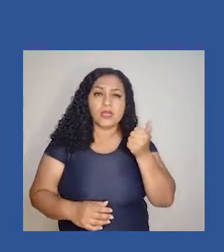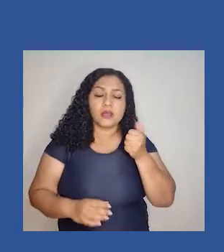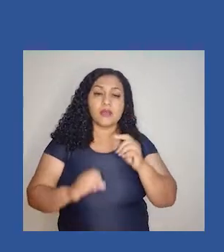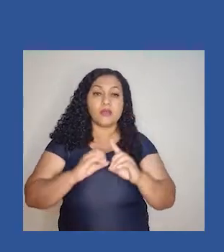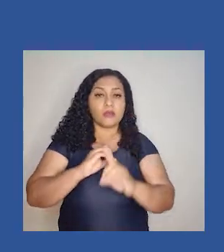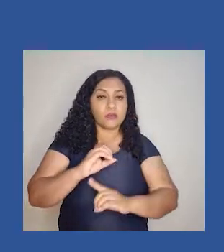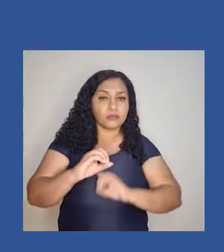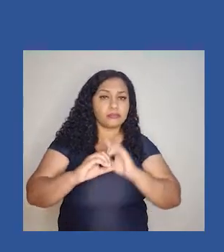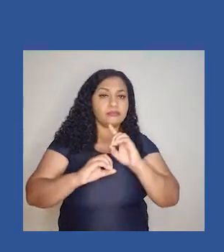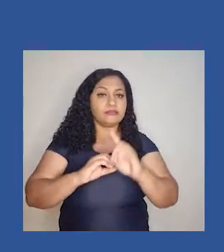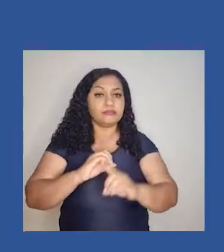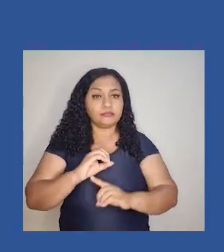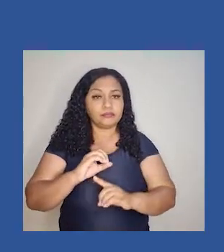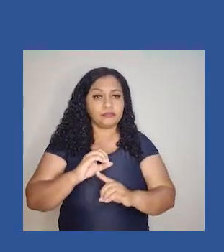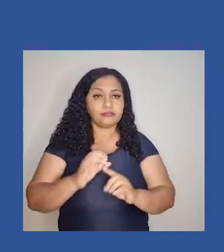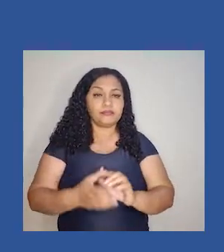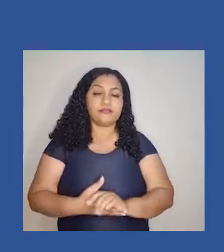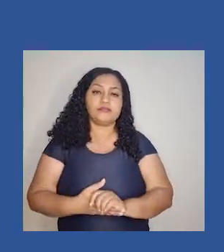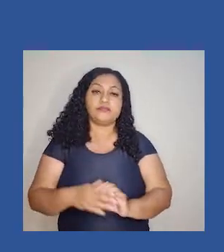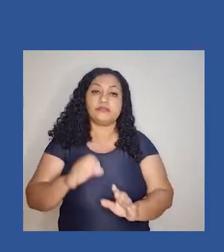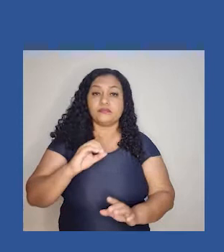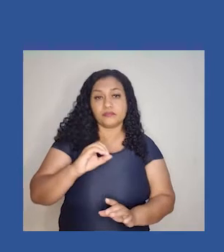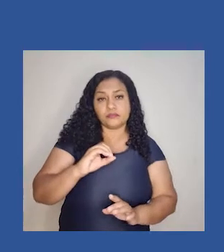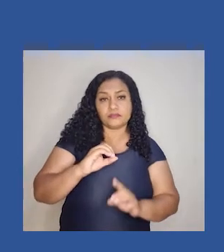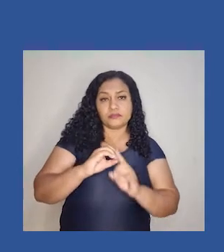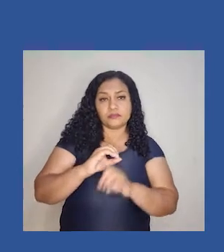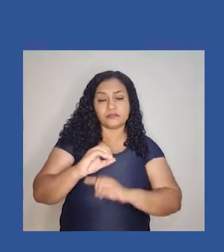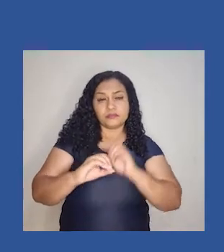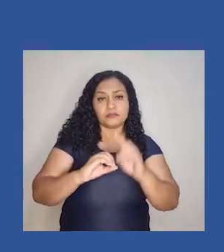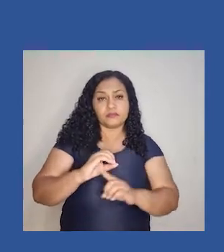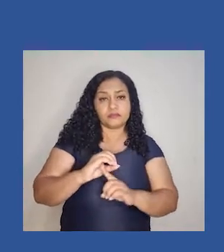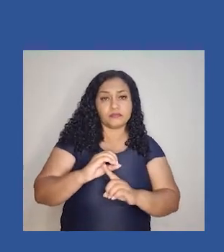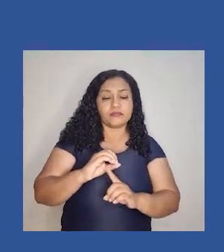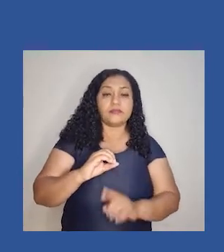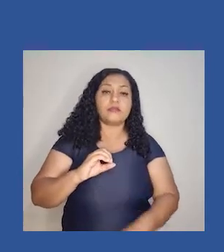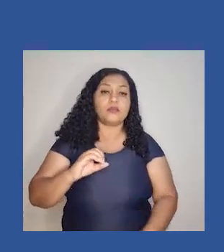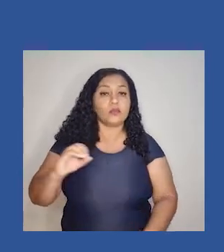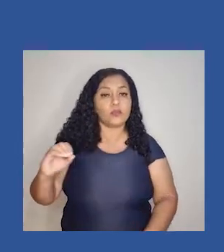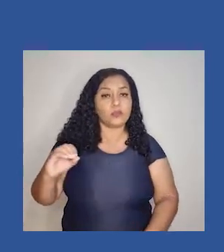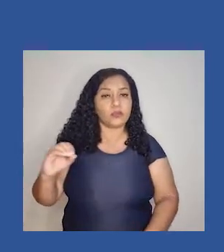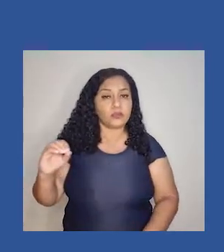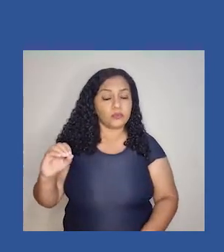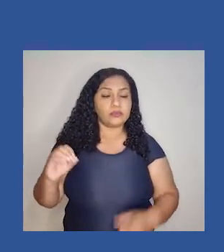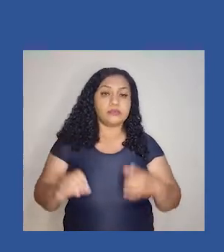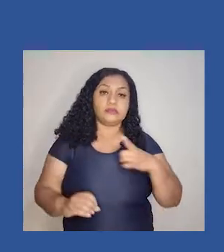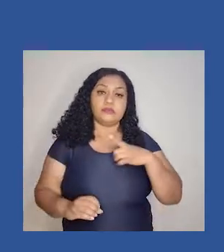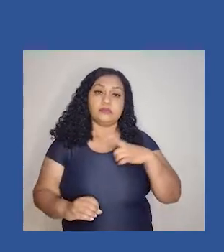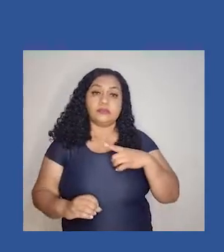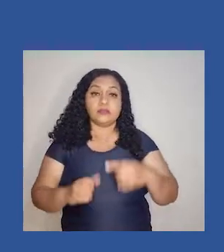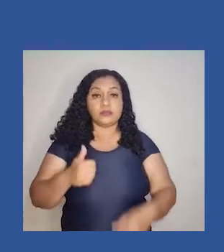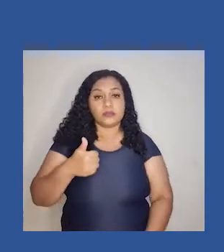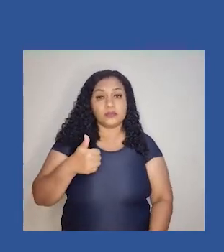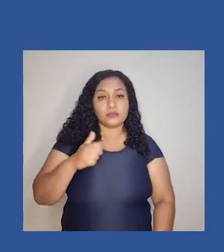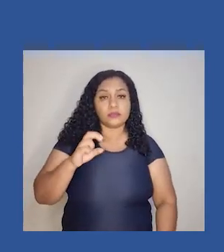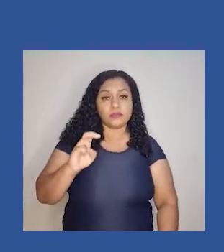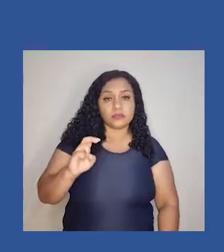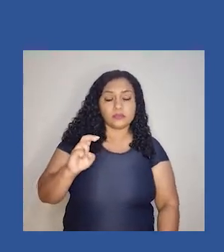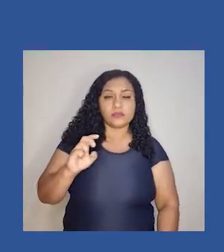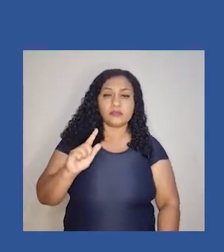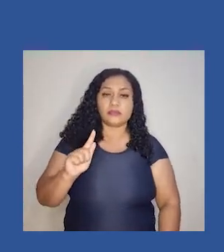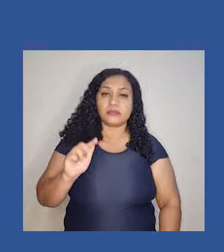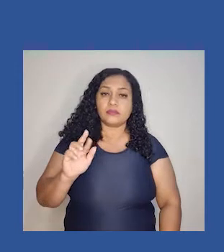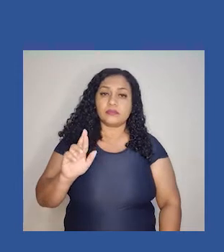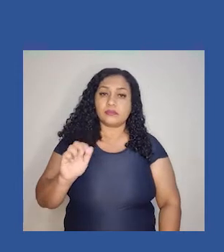caminhos que eu preparei aqui para vocês meridiano de Greenwich zero grau de Glória no ish para Oeste